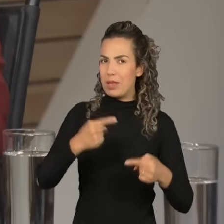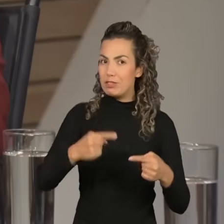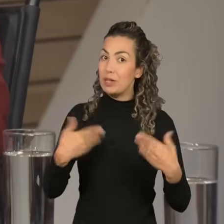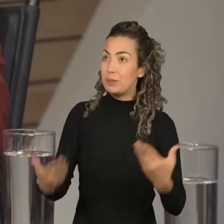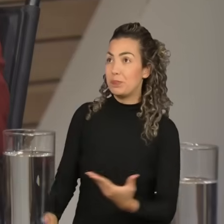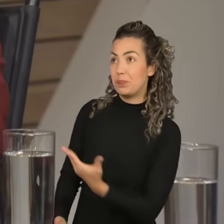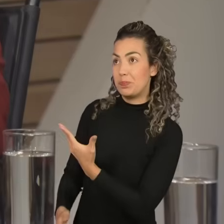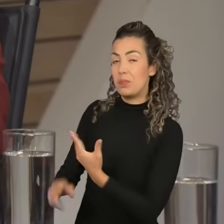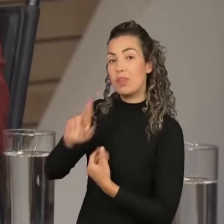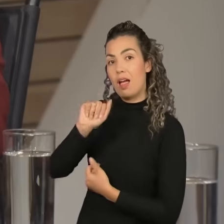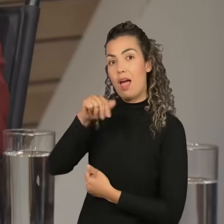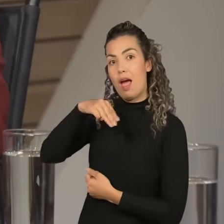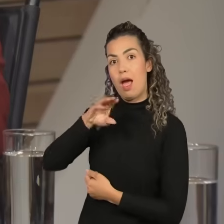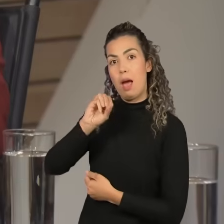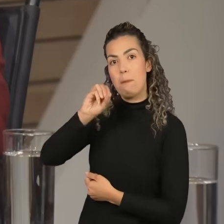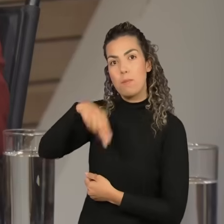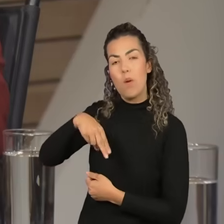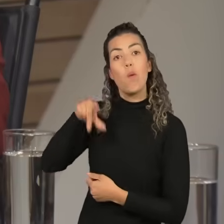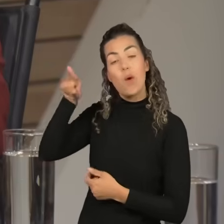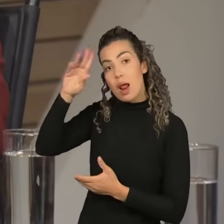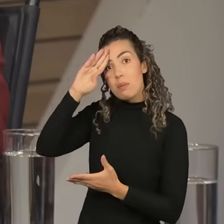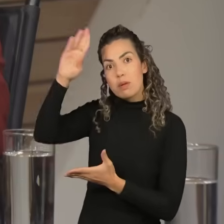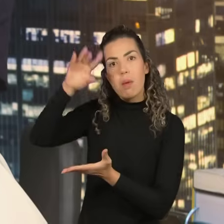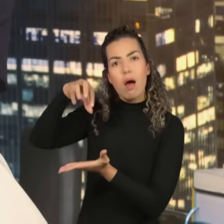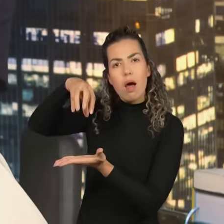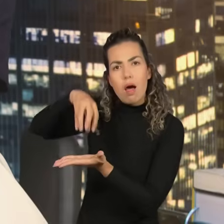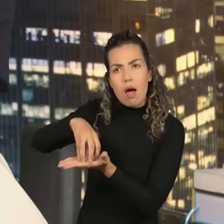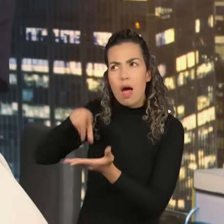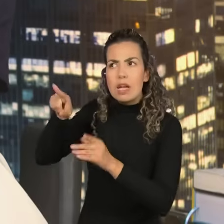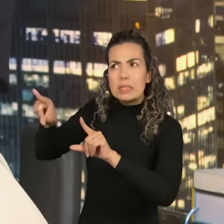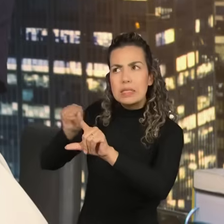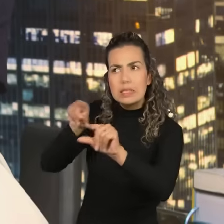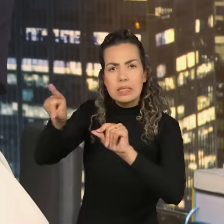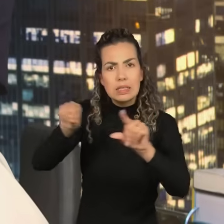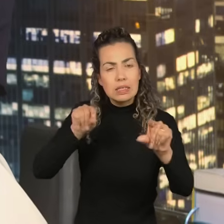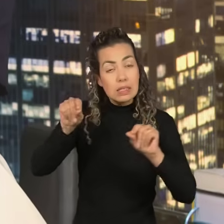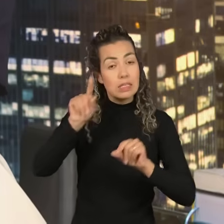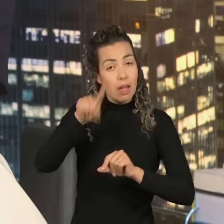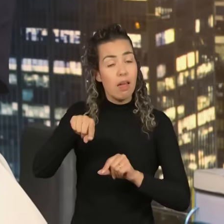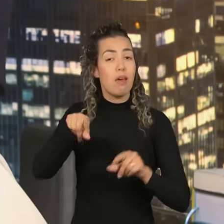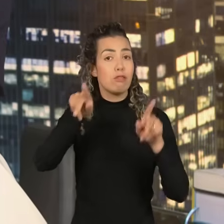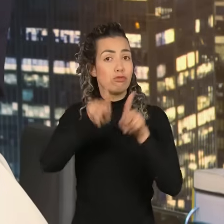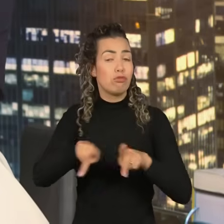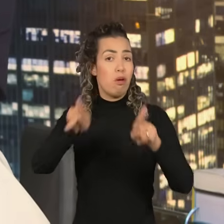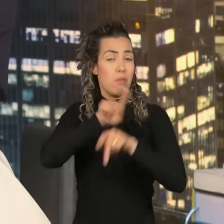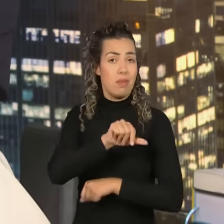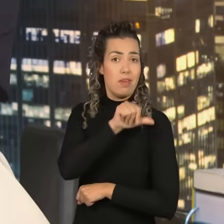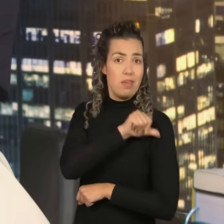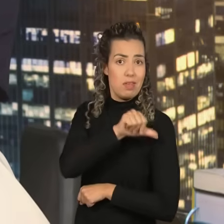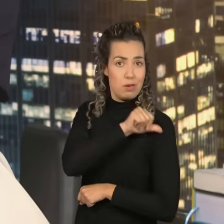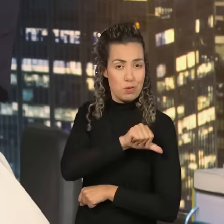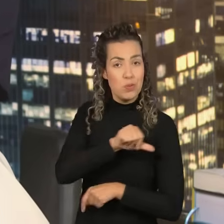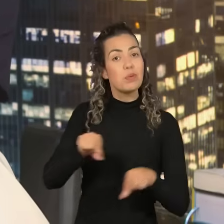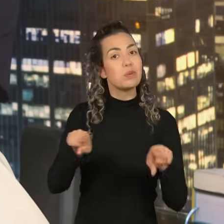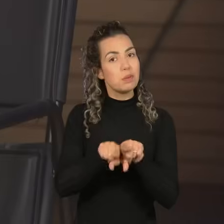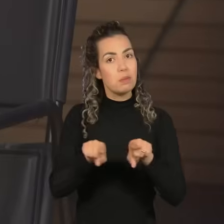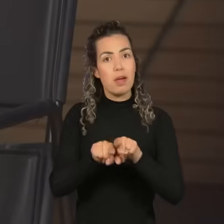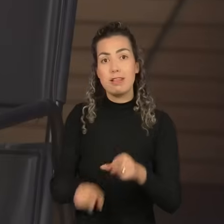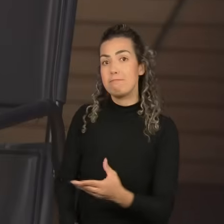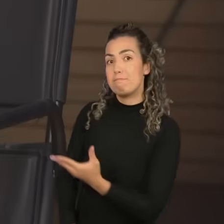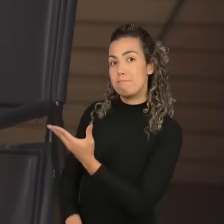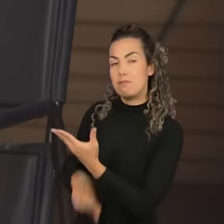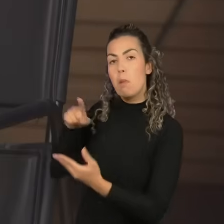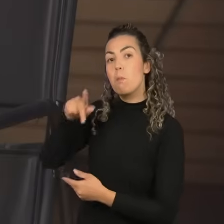da exposição Cazuza Exagerado, que está no Shopping Leblon, no Rio de Janeiro. Comigo também a professora da USP